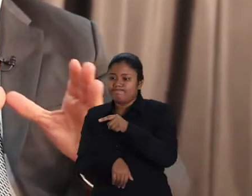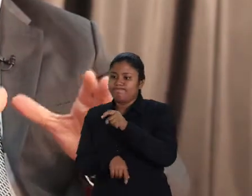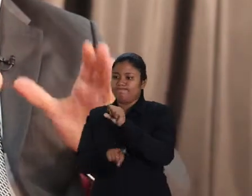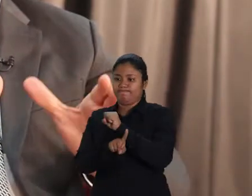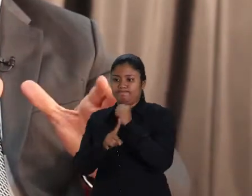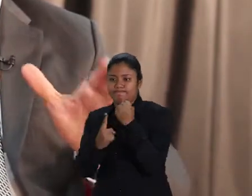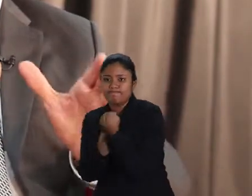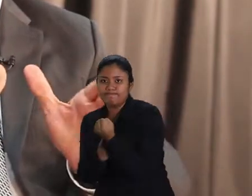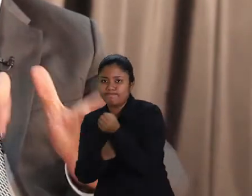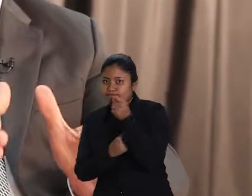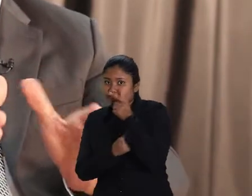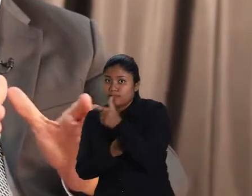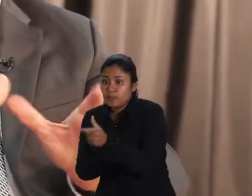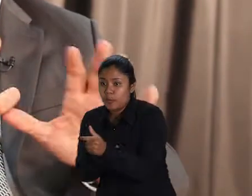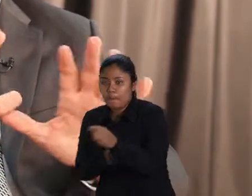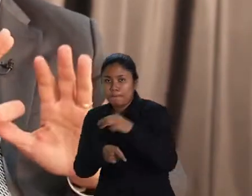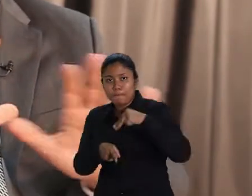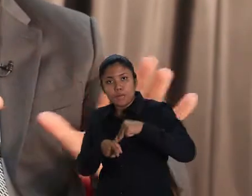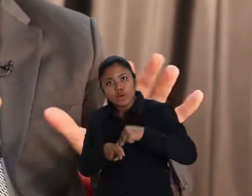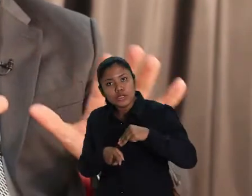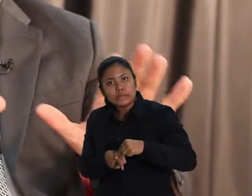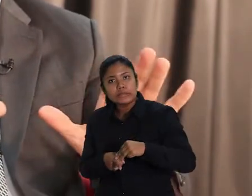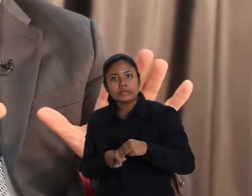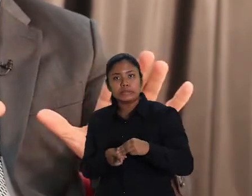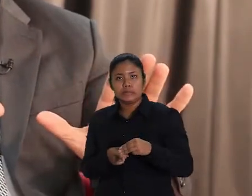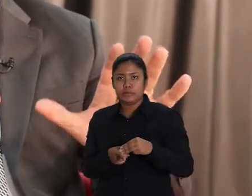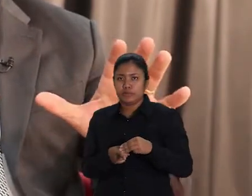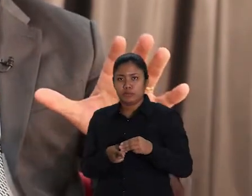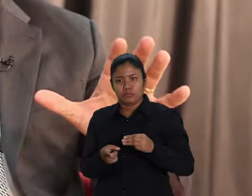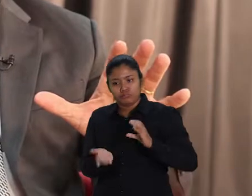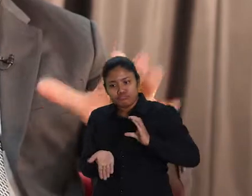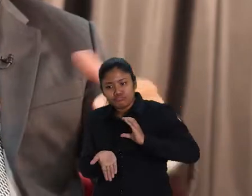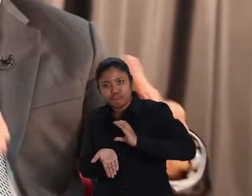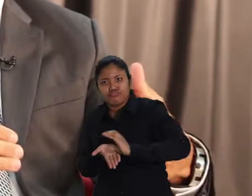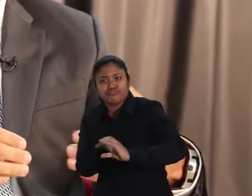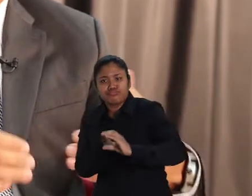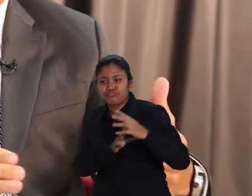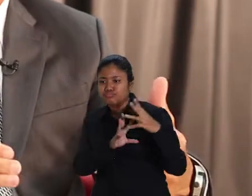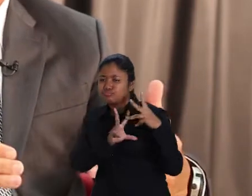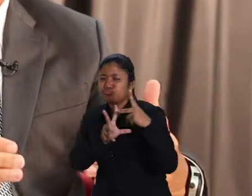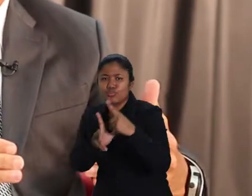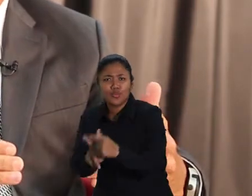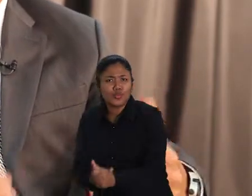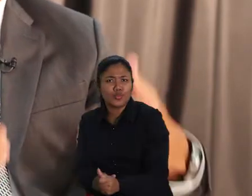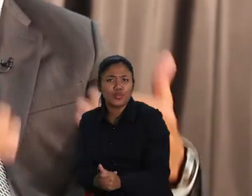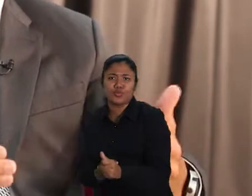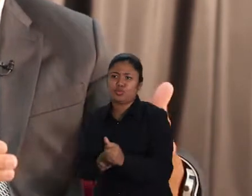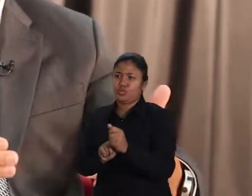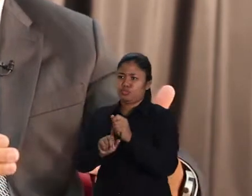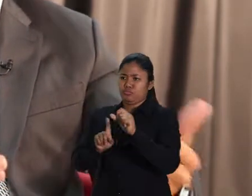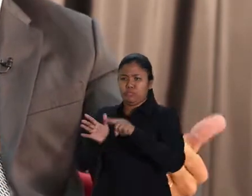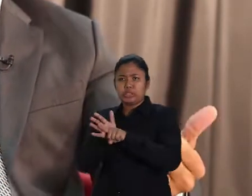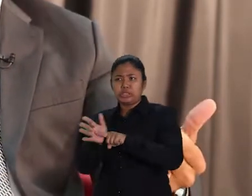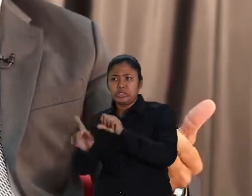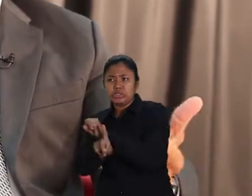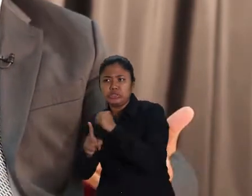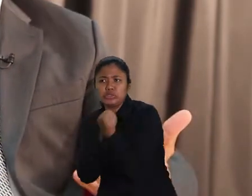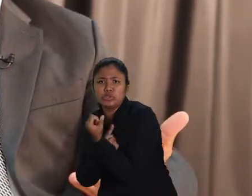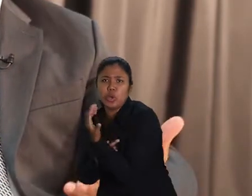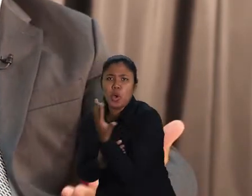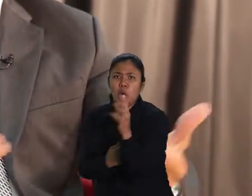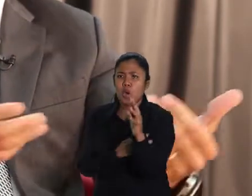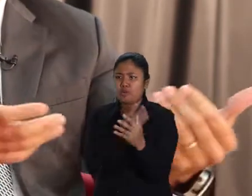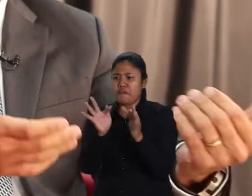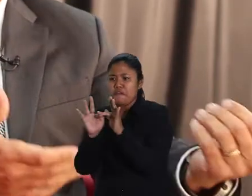seguinte quando é de interesse social o município tem que arcar com todo o processo de regularização diagnóstico a